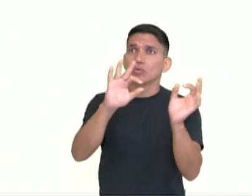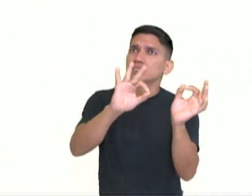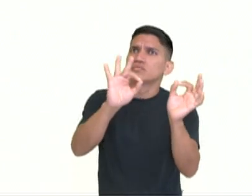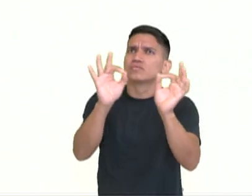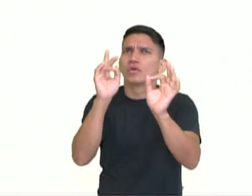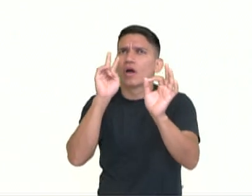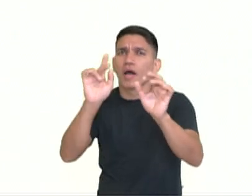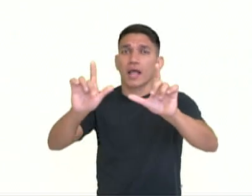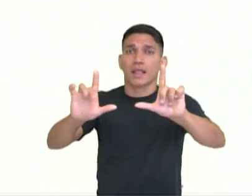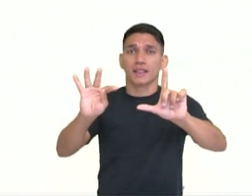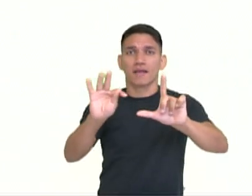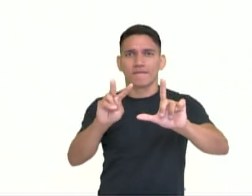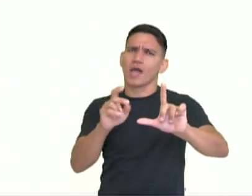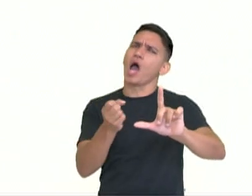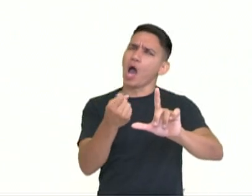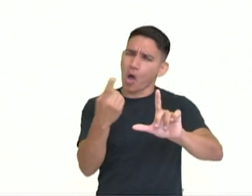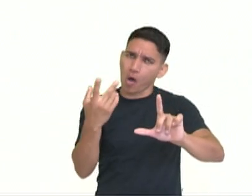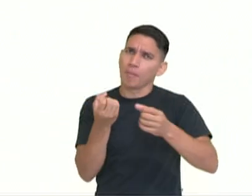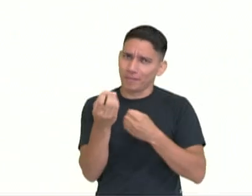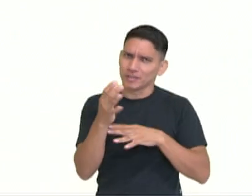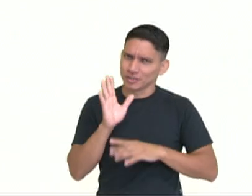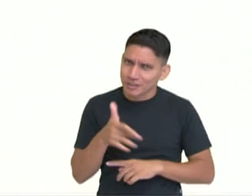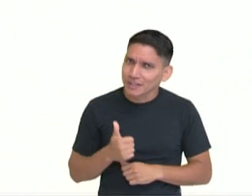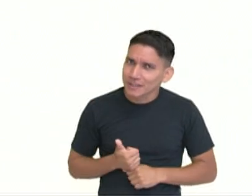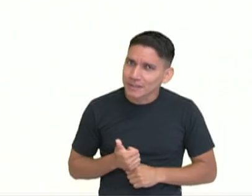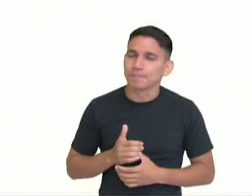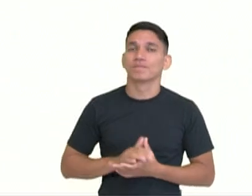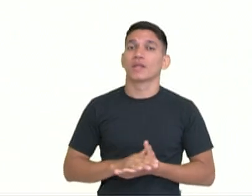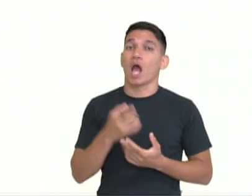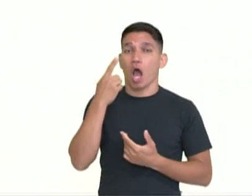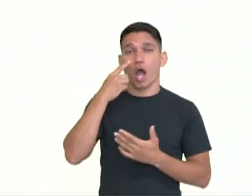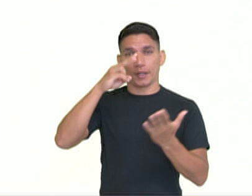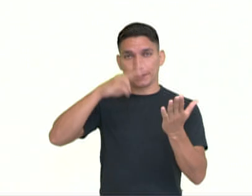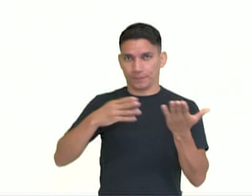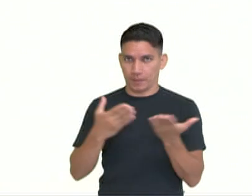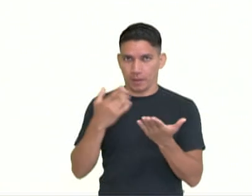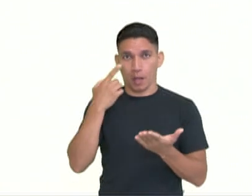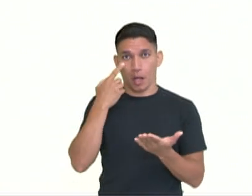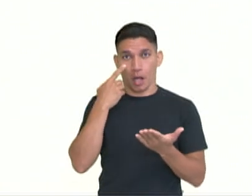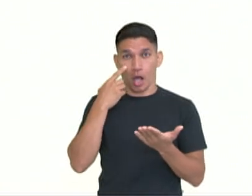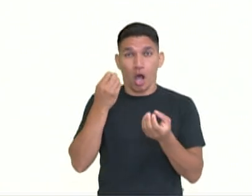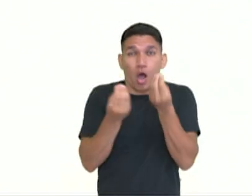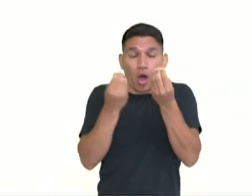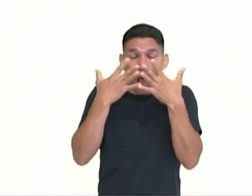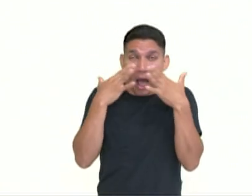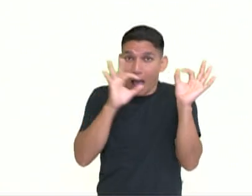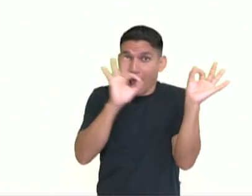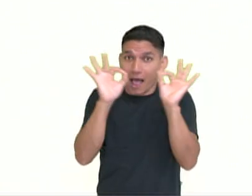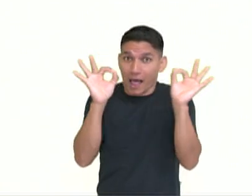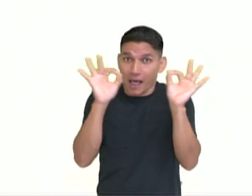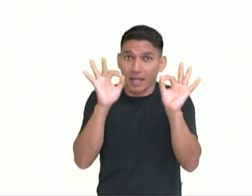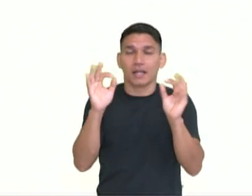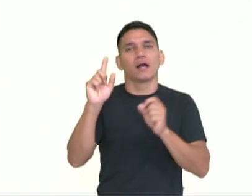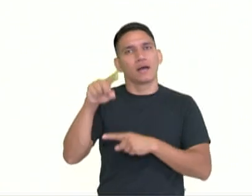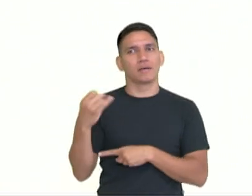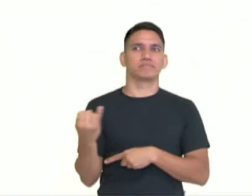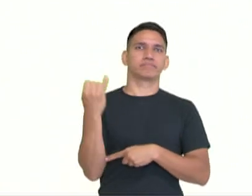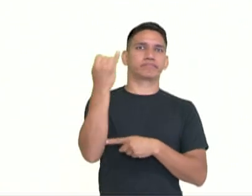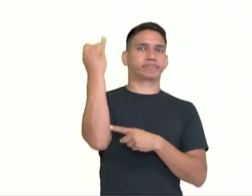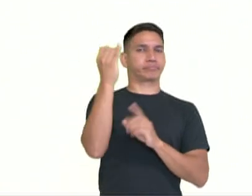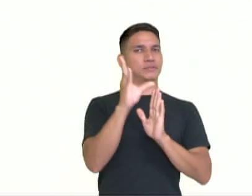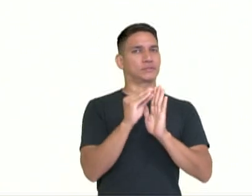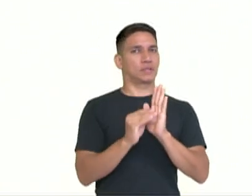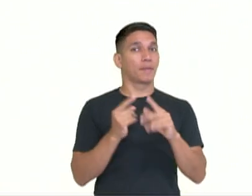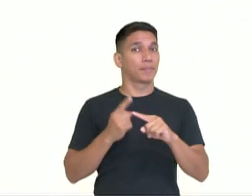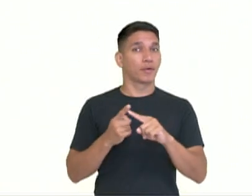algumas notícias, não é mesmo? Vamos ler uma notícia agora? Atente bastante para esse importante conteúdo, pois,